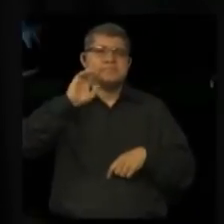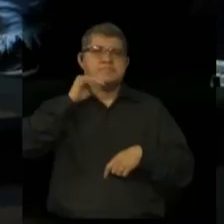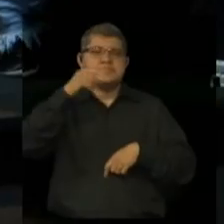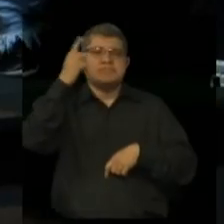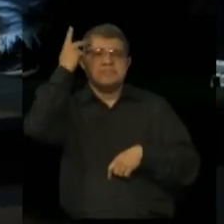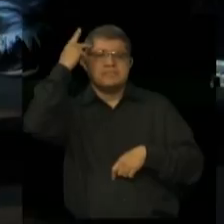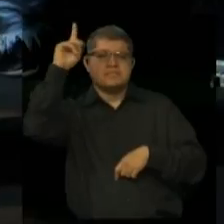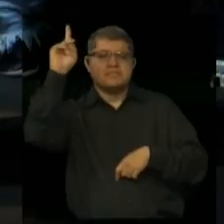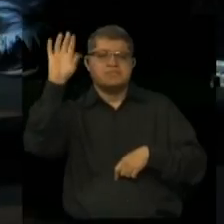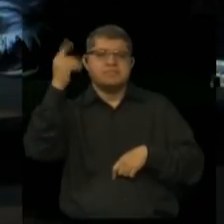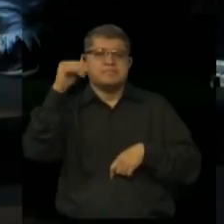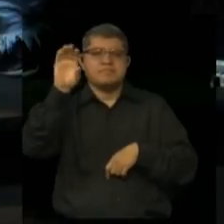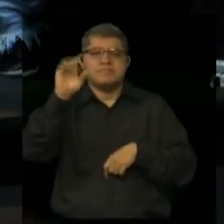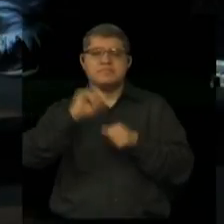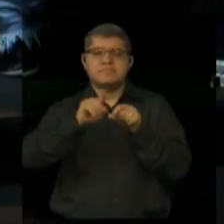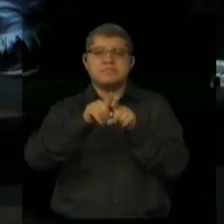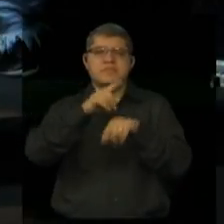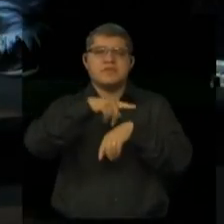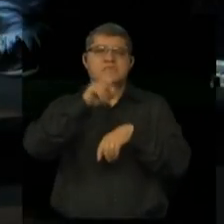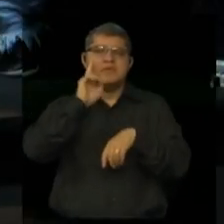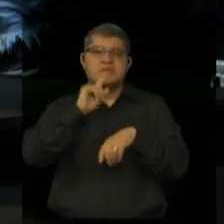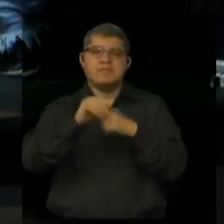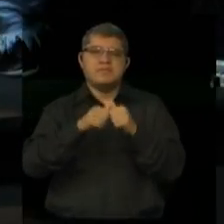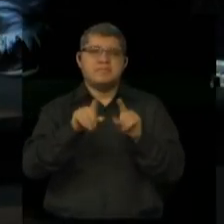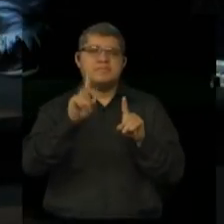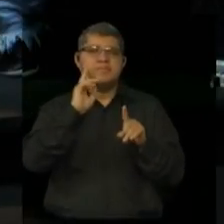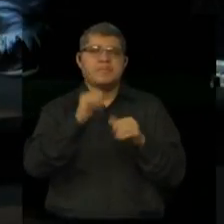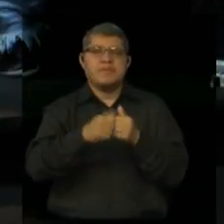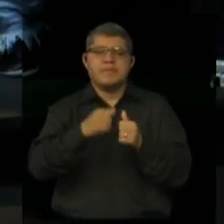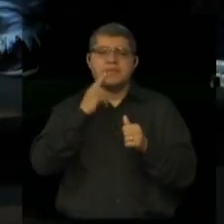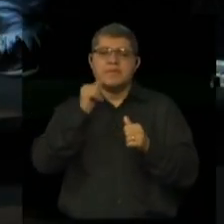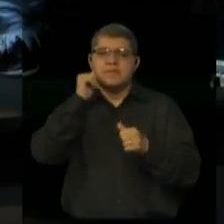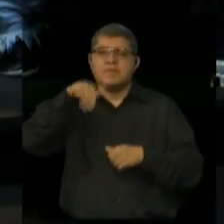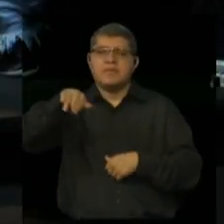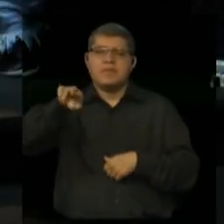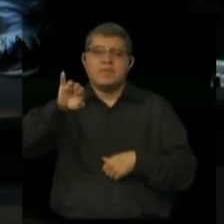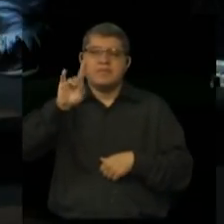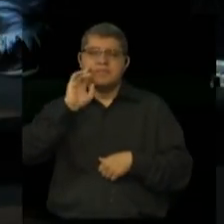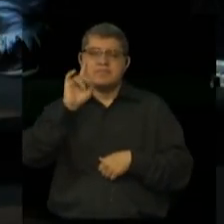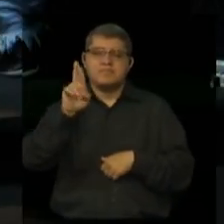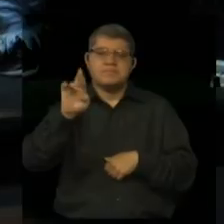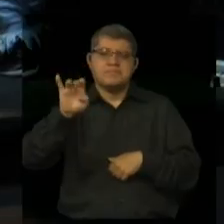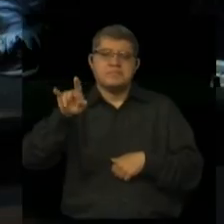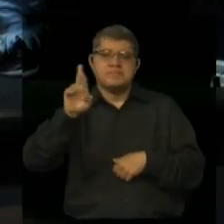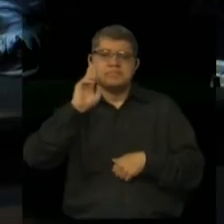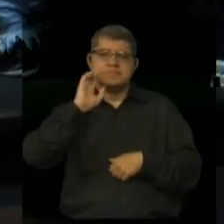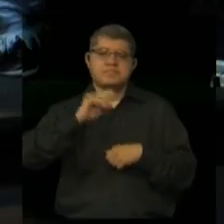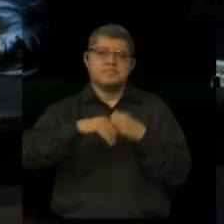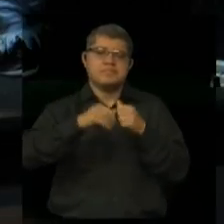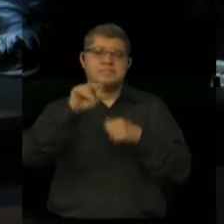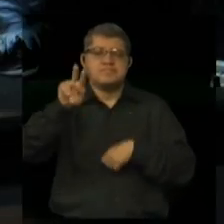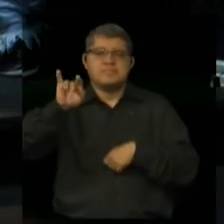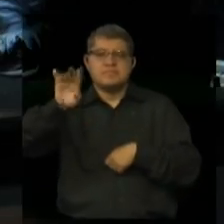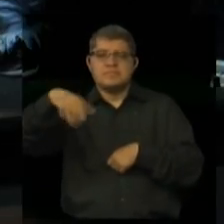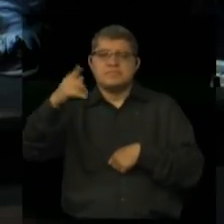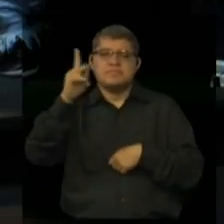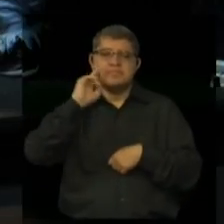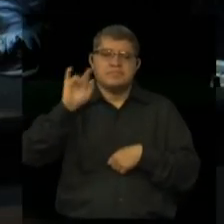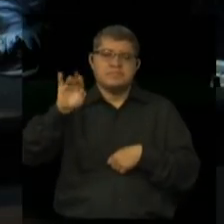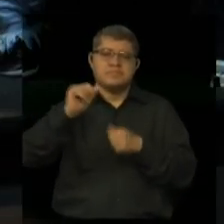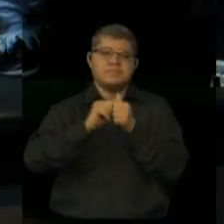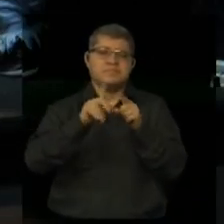Paulo e em Nova York. Eu vou fazer esse espetáculo com a Márcia Ribeiro, a Kátia Camilo e o Zuriel,